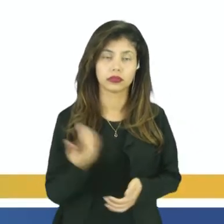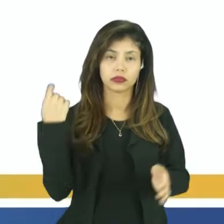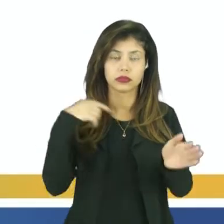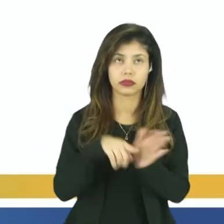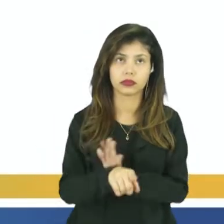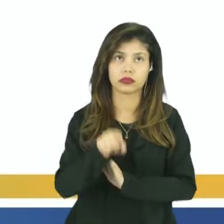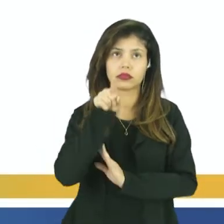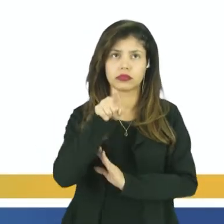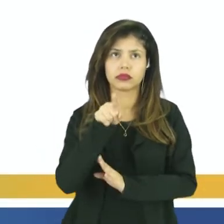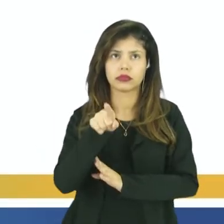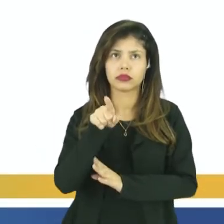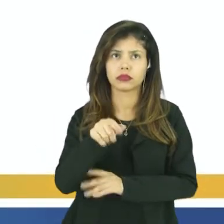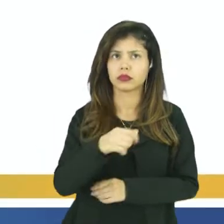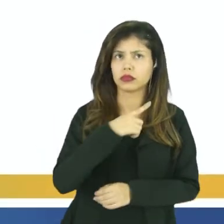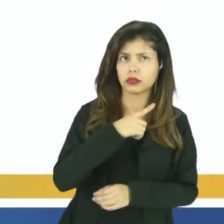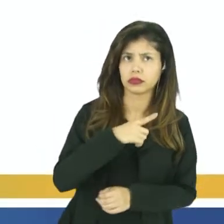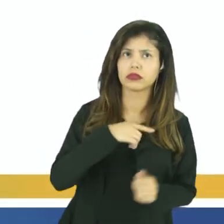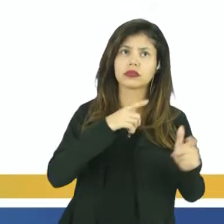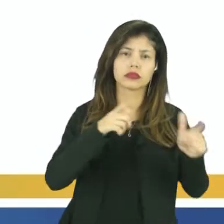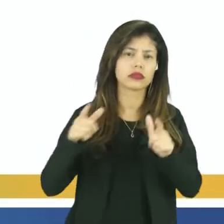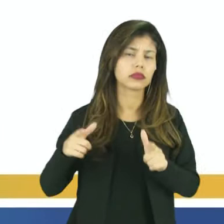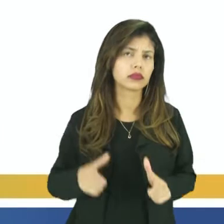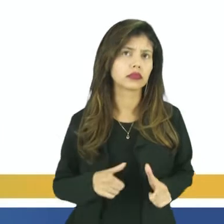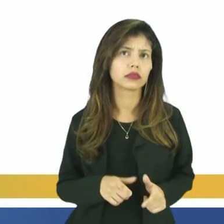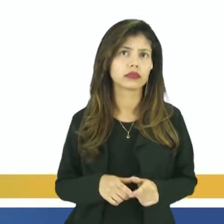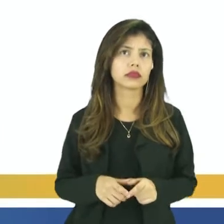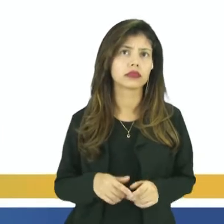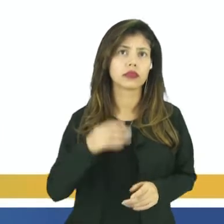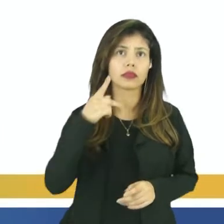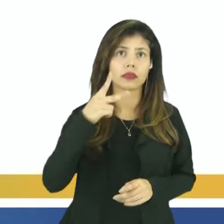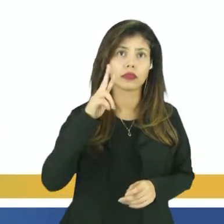pergunta: você está satisfeito em atuar na área